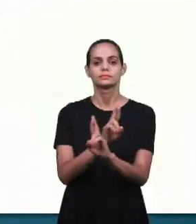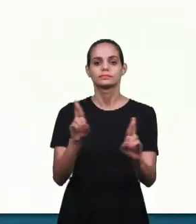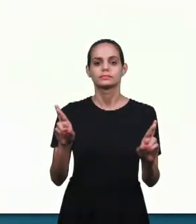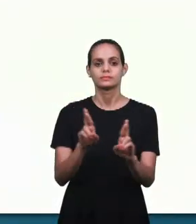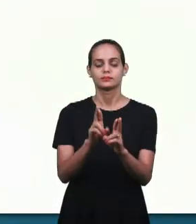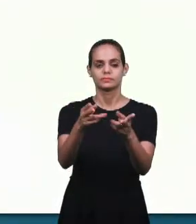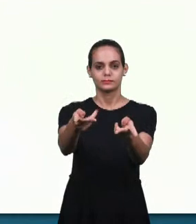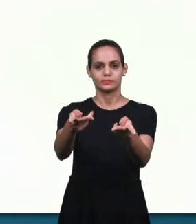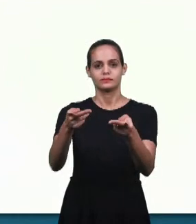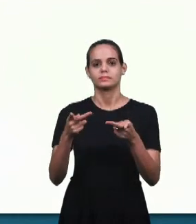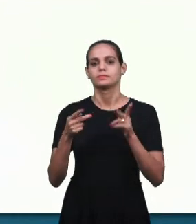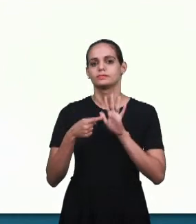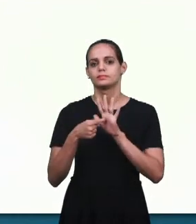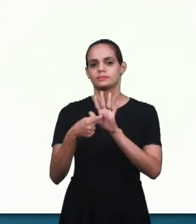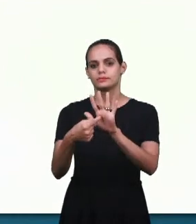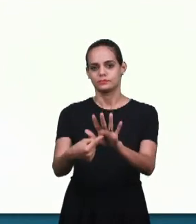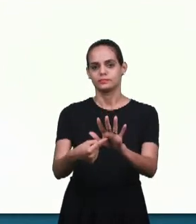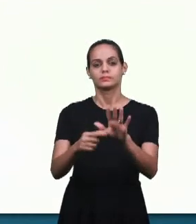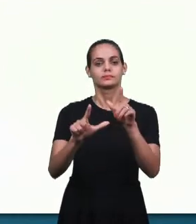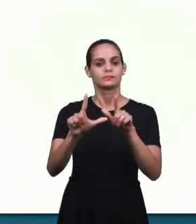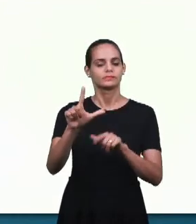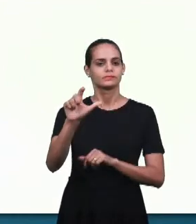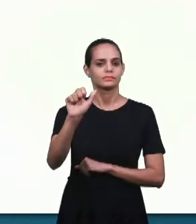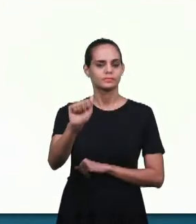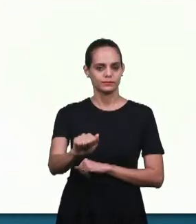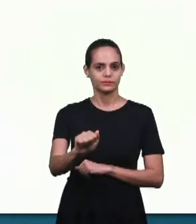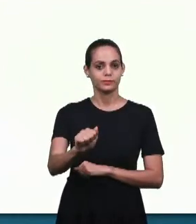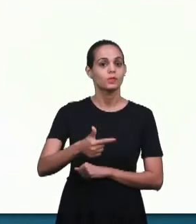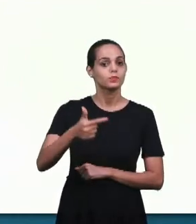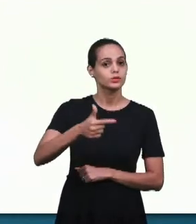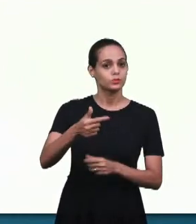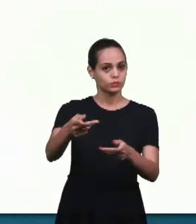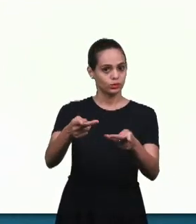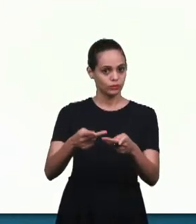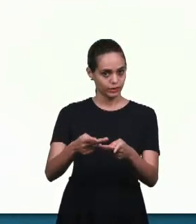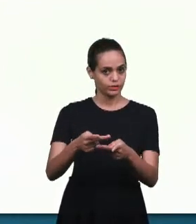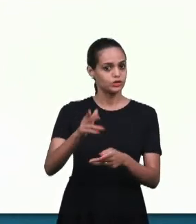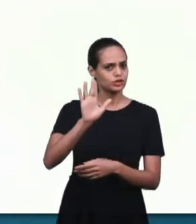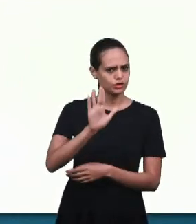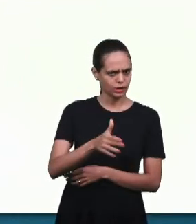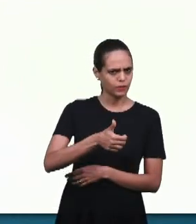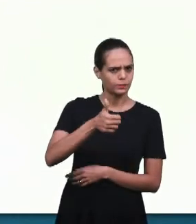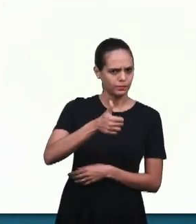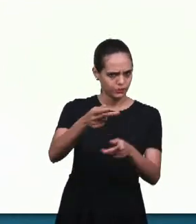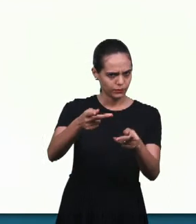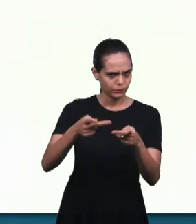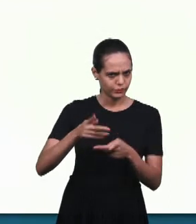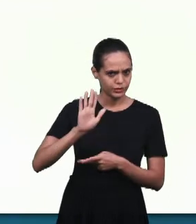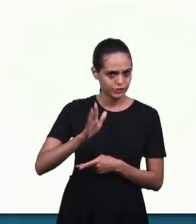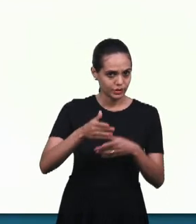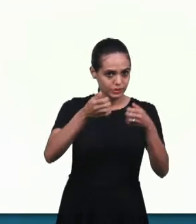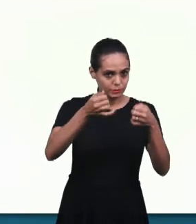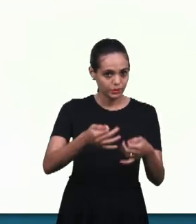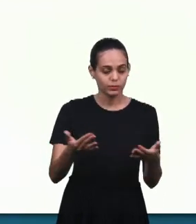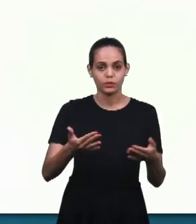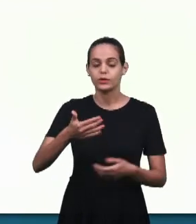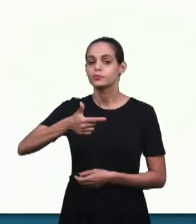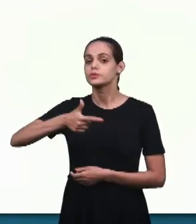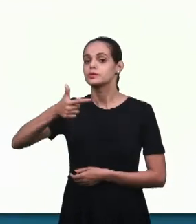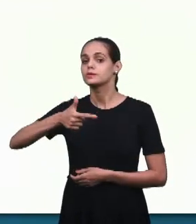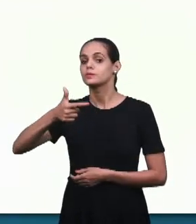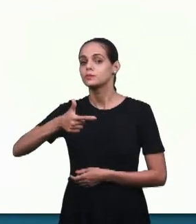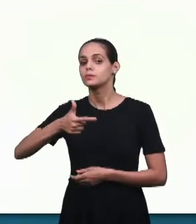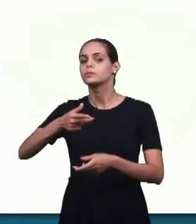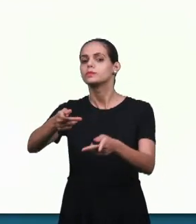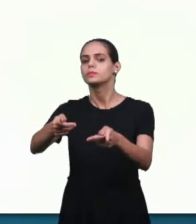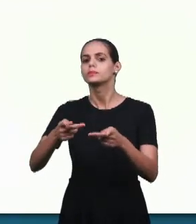assim, quanto ao segundo convite, porque teve o primeiro convite, agora o segundo convite, a letra A da pergunta 4,